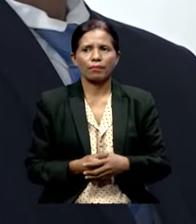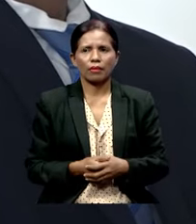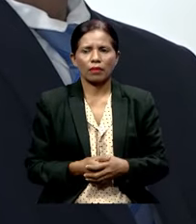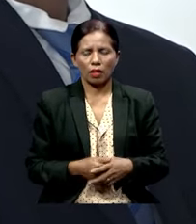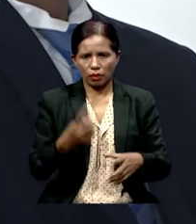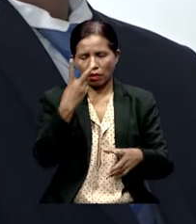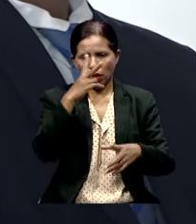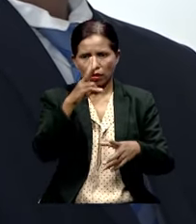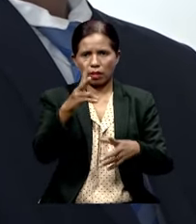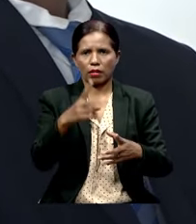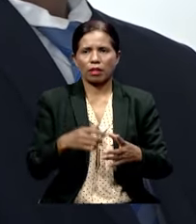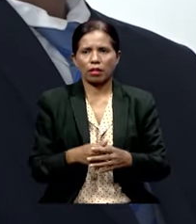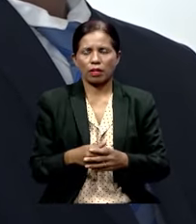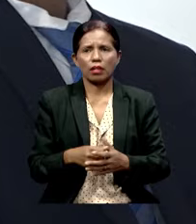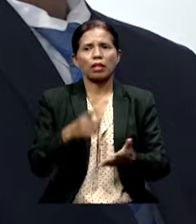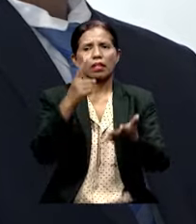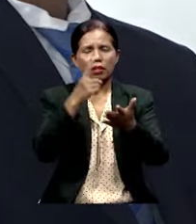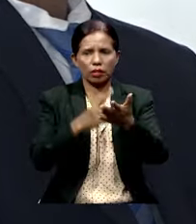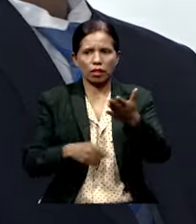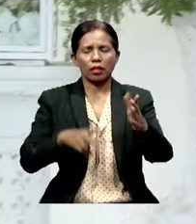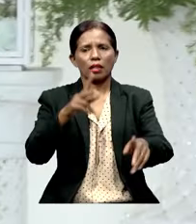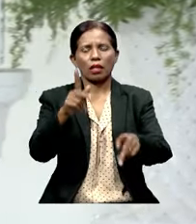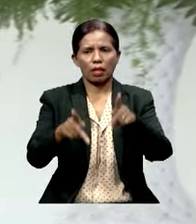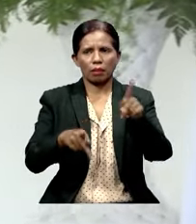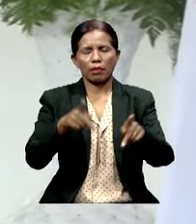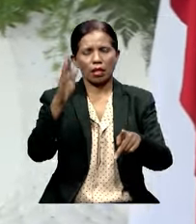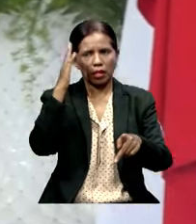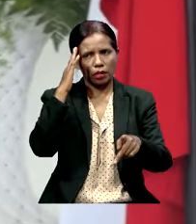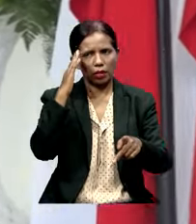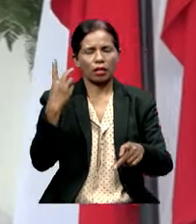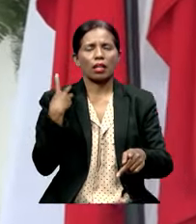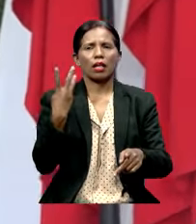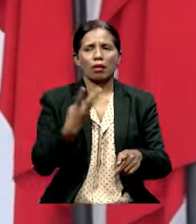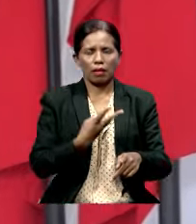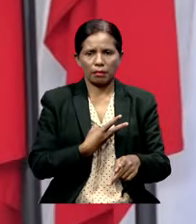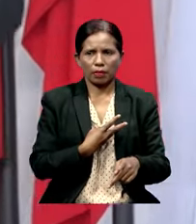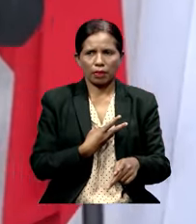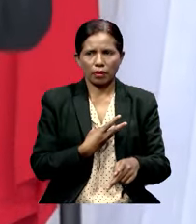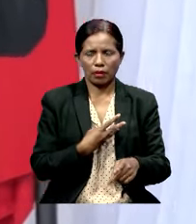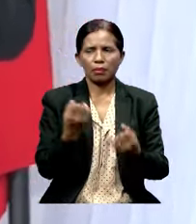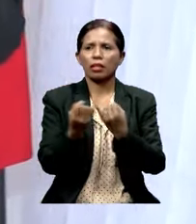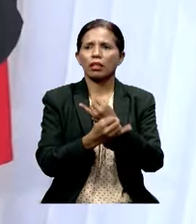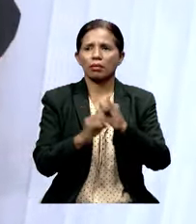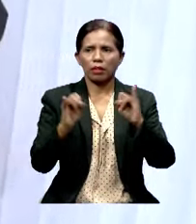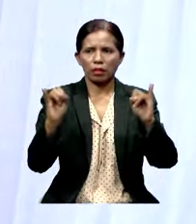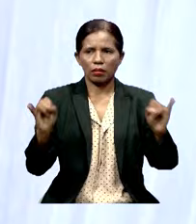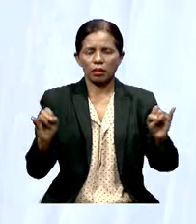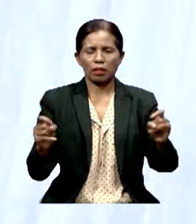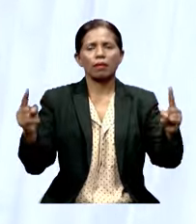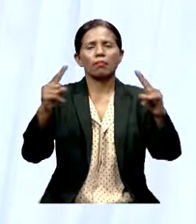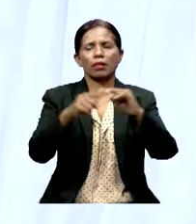assume saída uma povo a noite em cada. Amém. O Guarani, Bari de